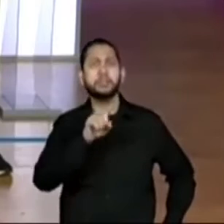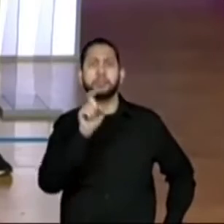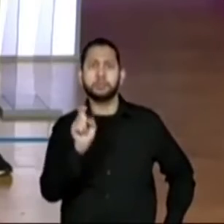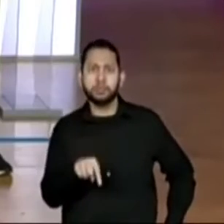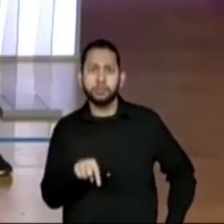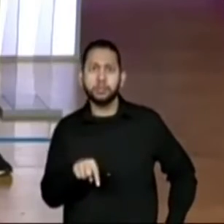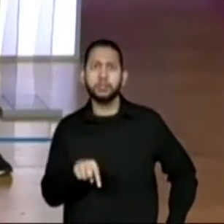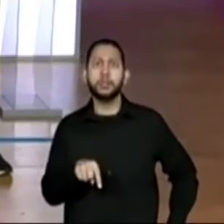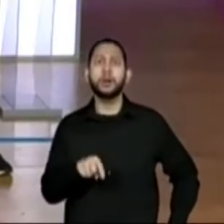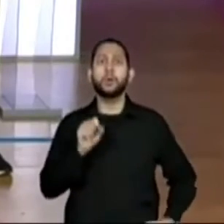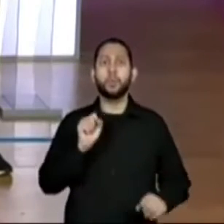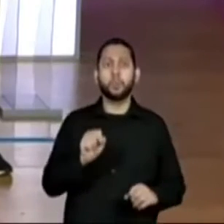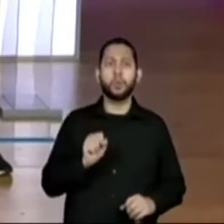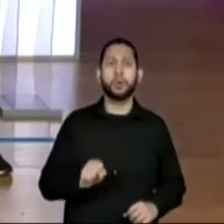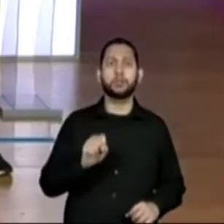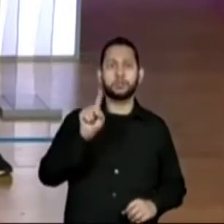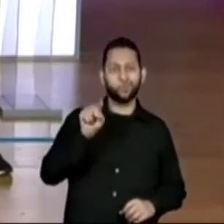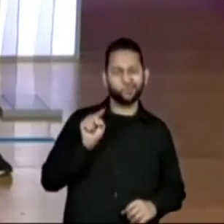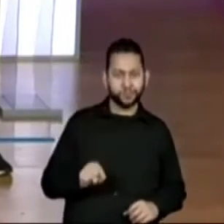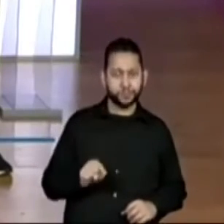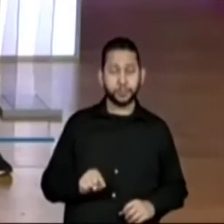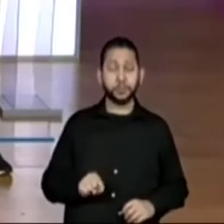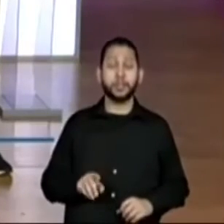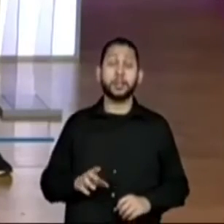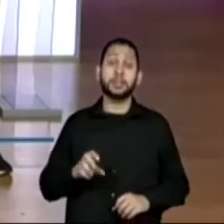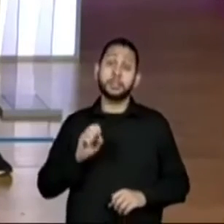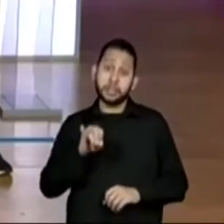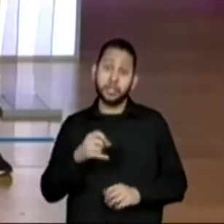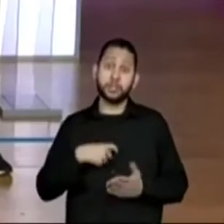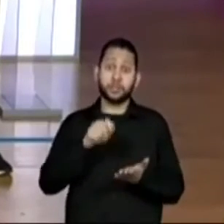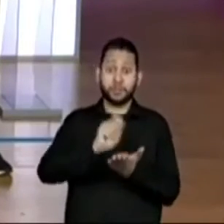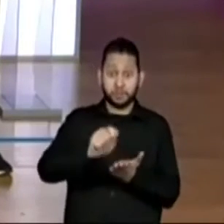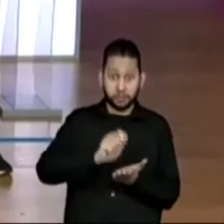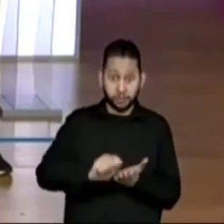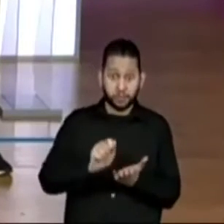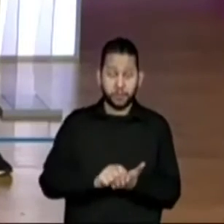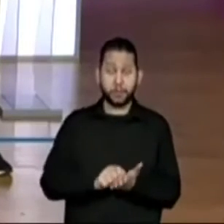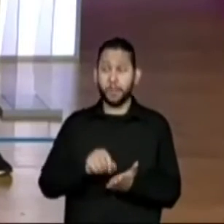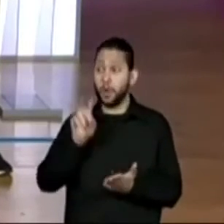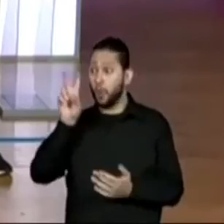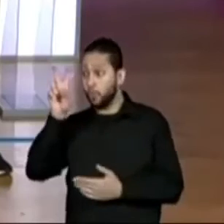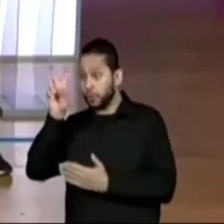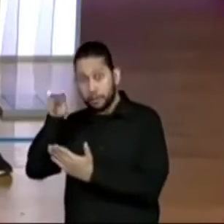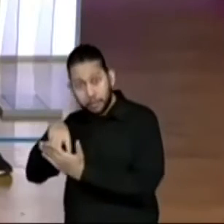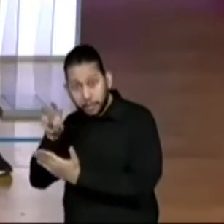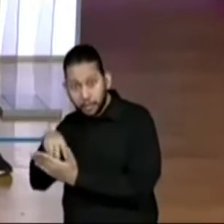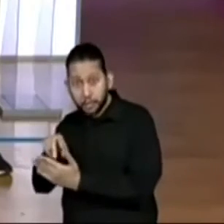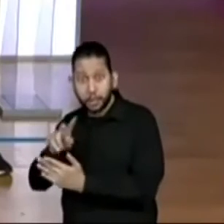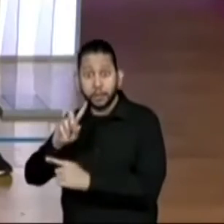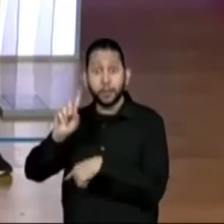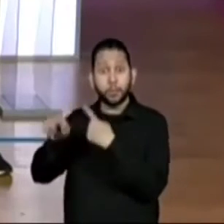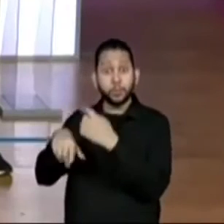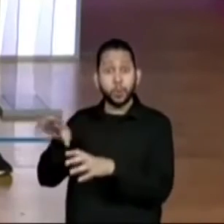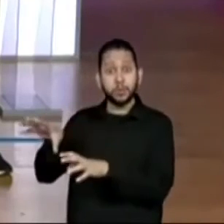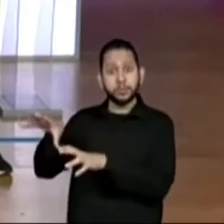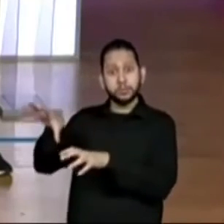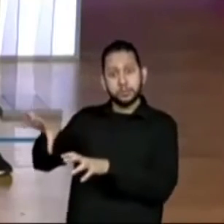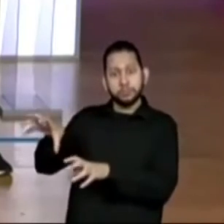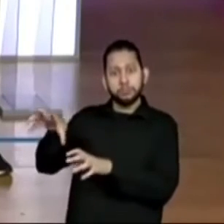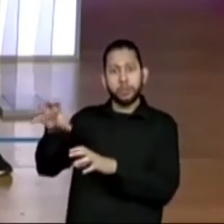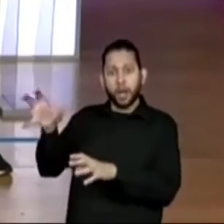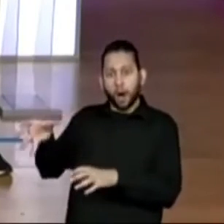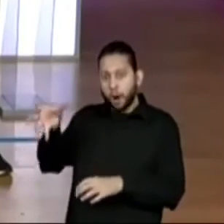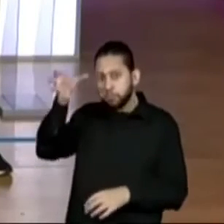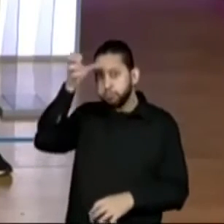problema, certo? A reescrita não precisa ser idêntica aos textos. Na reescrita nós podemos mudar um pouco,